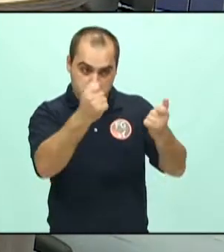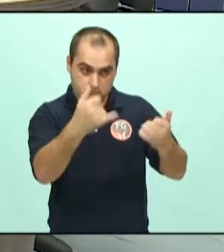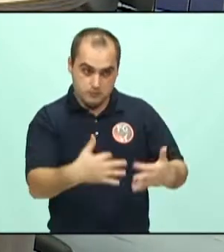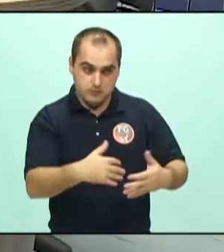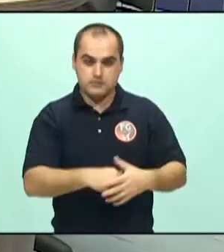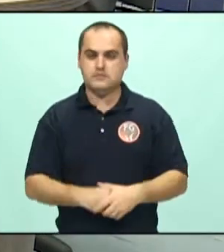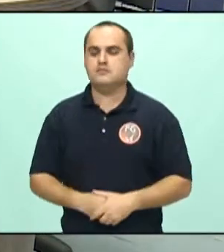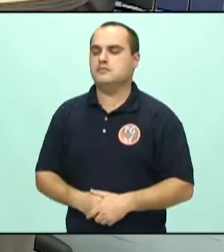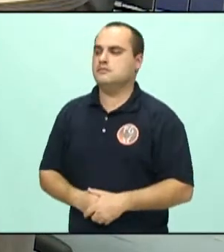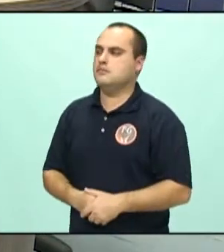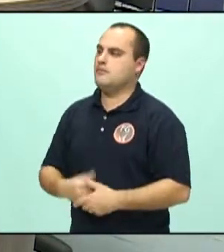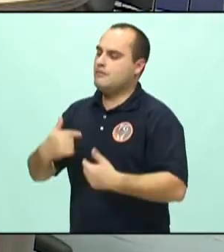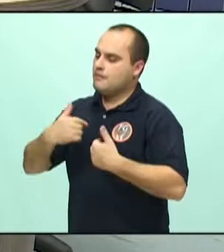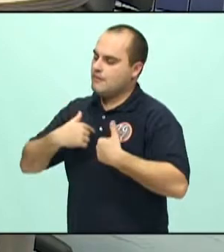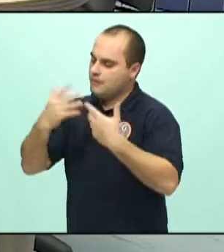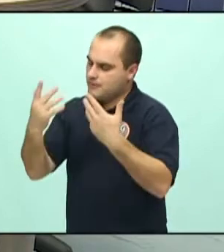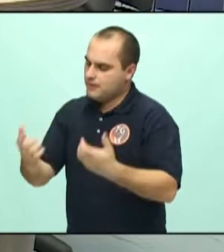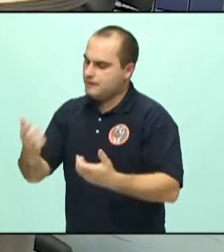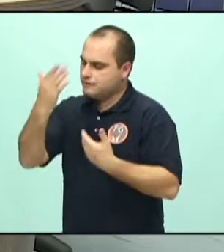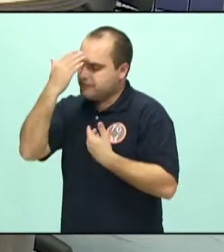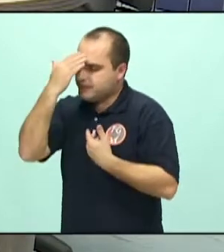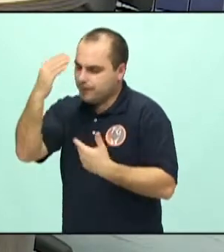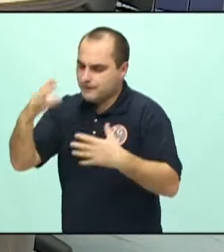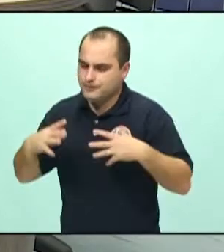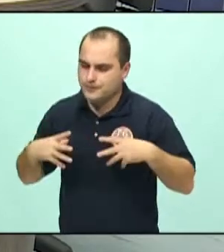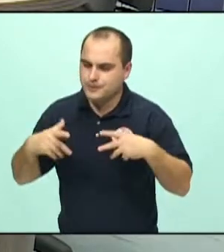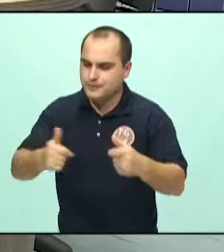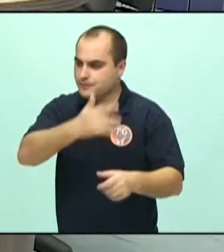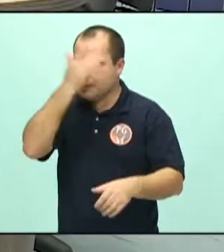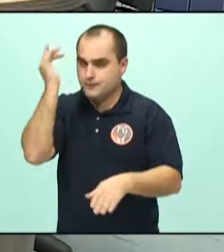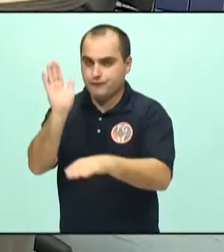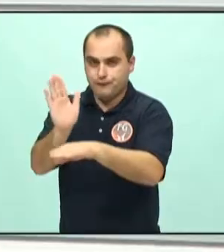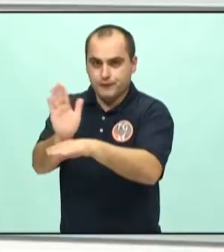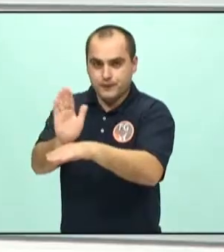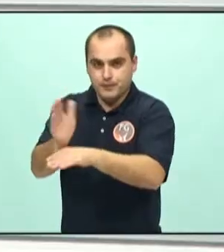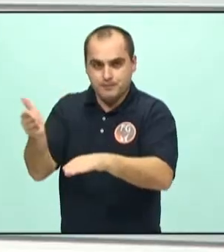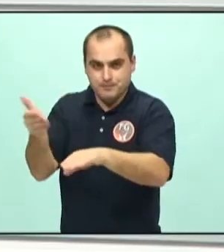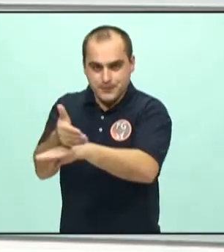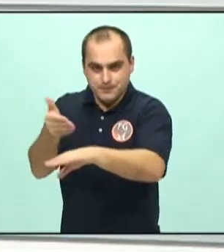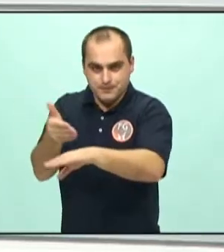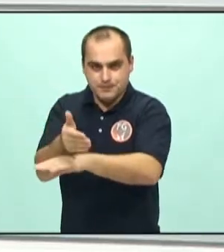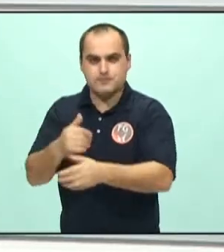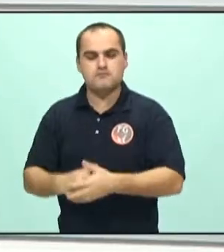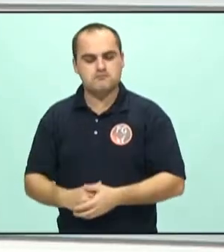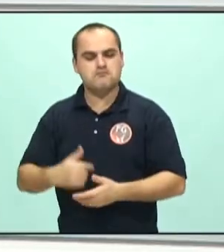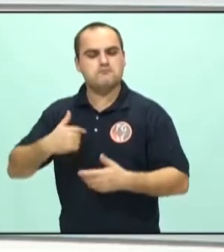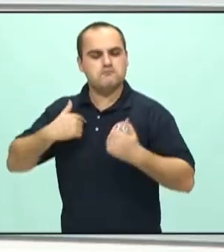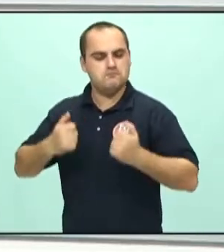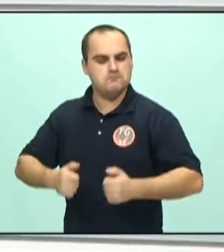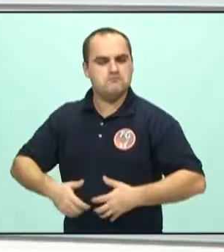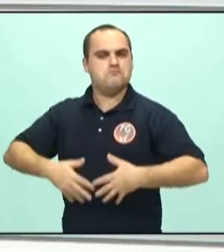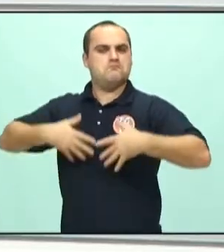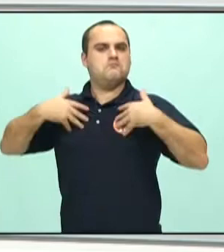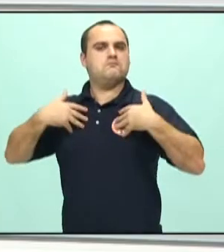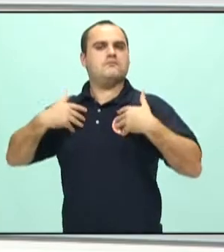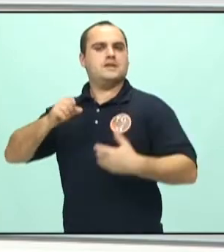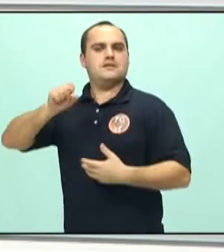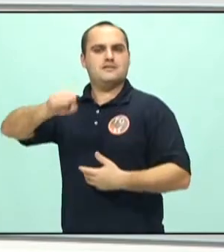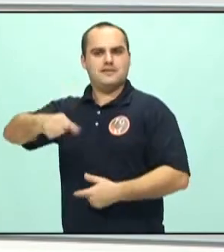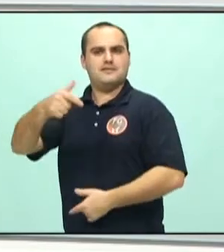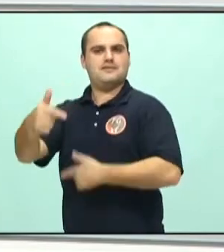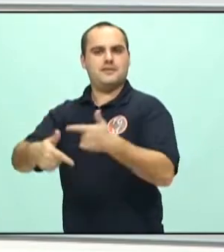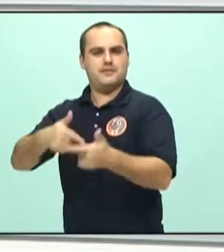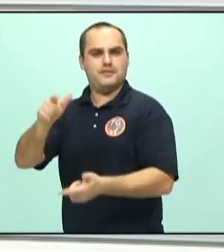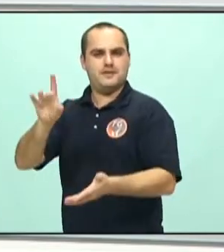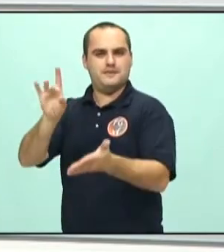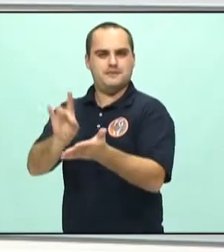quero agradecer a todos que participaram do documentário. Foi um documentário realmente que nos deixou bastante orgulhosos da nossa atividade. Podemos